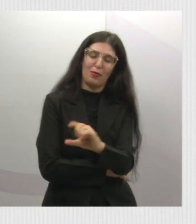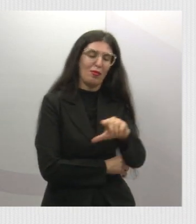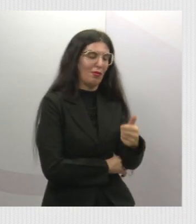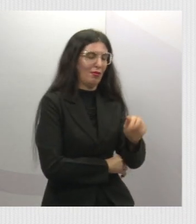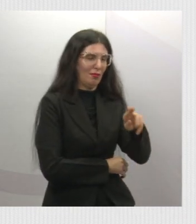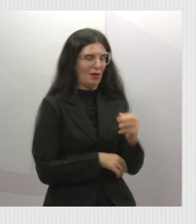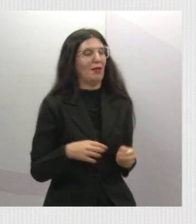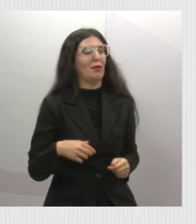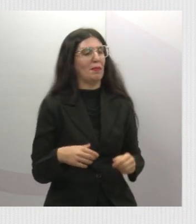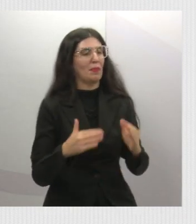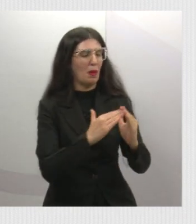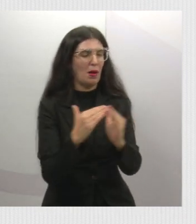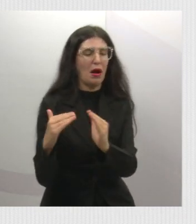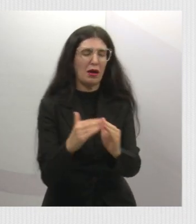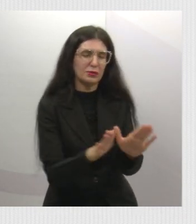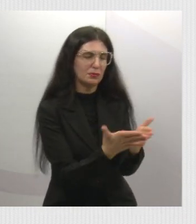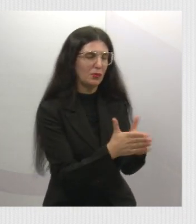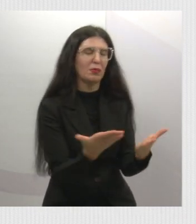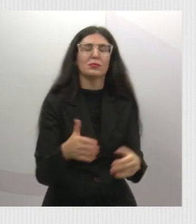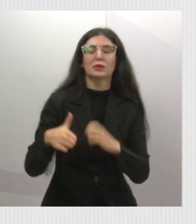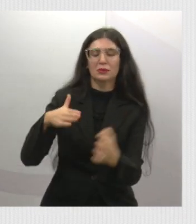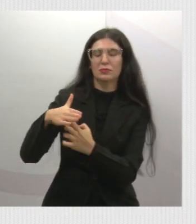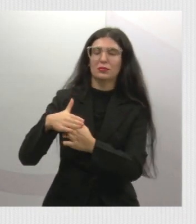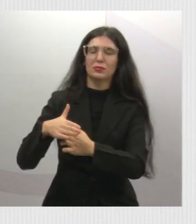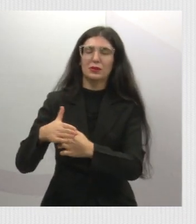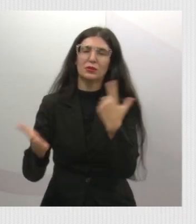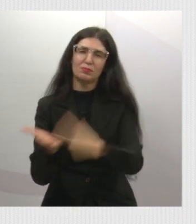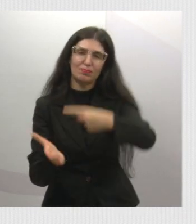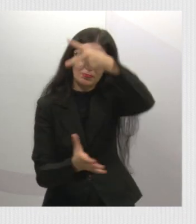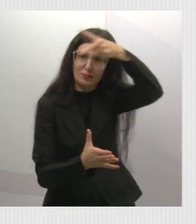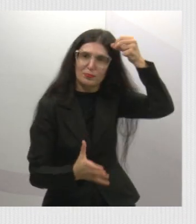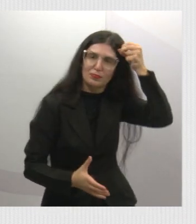né, consolidados são todos os órgãos, junto com a Prefeitura.